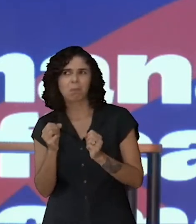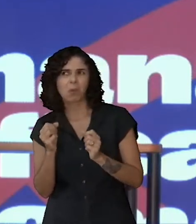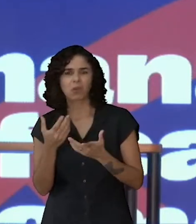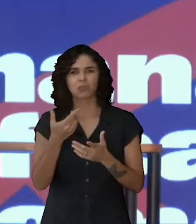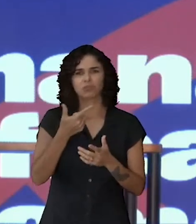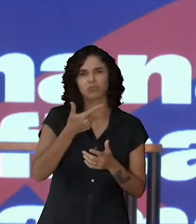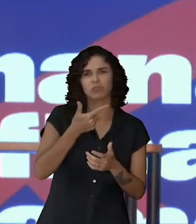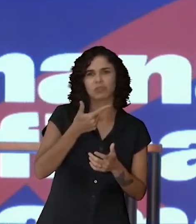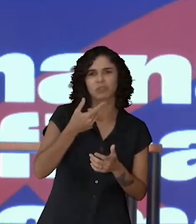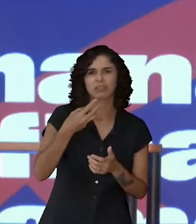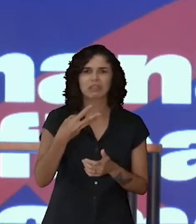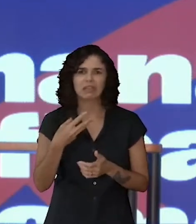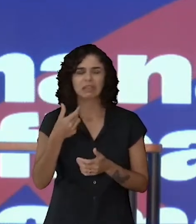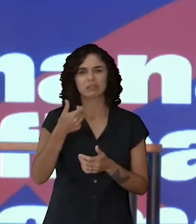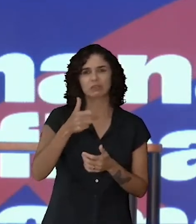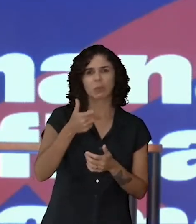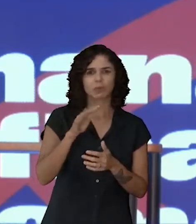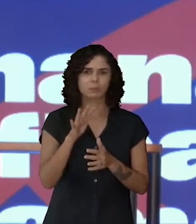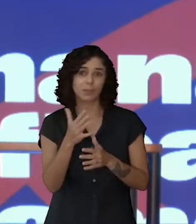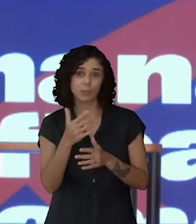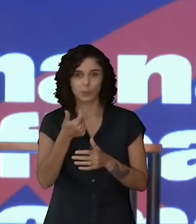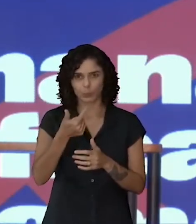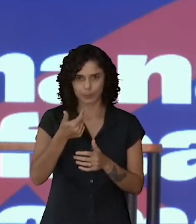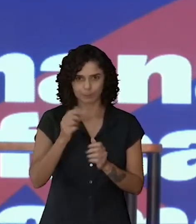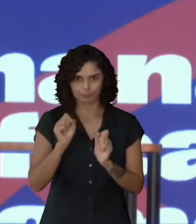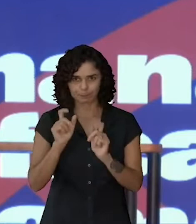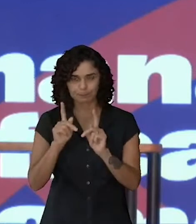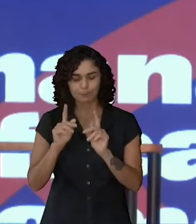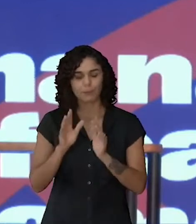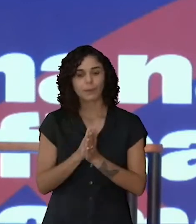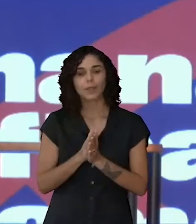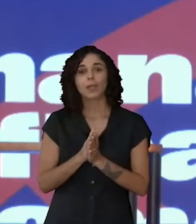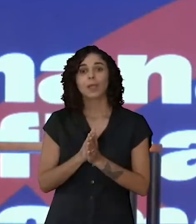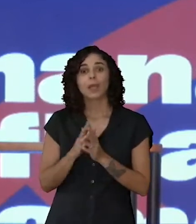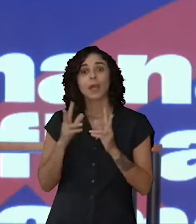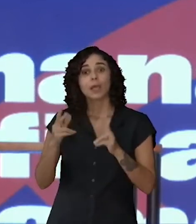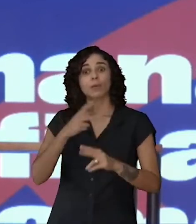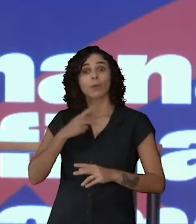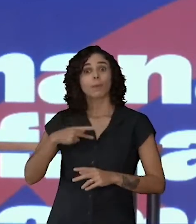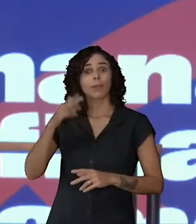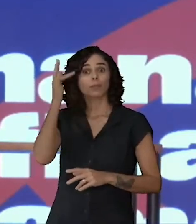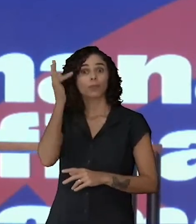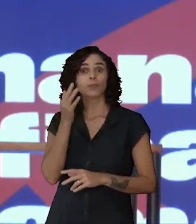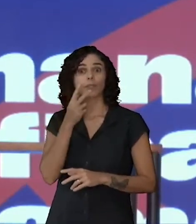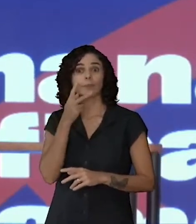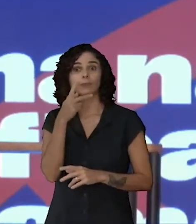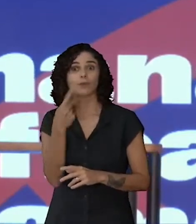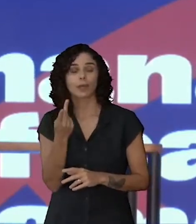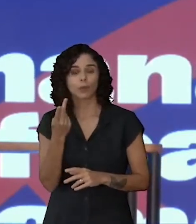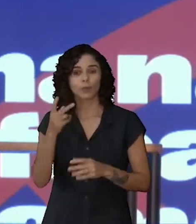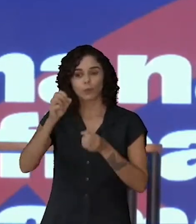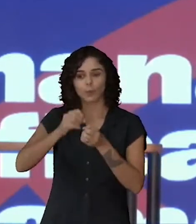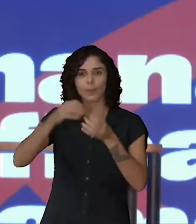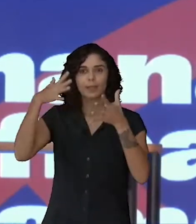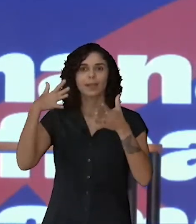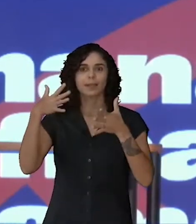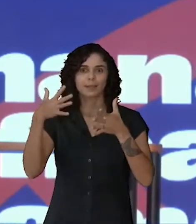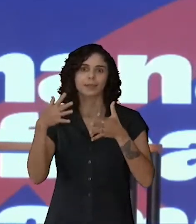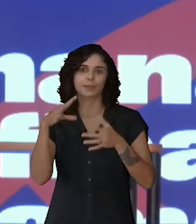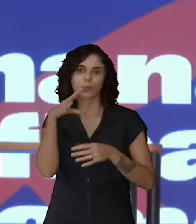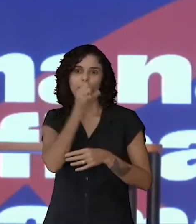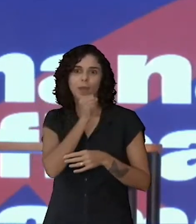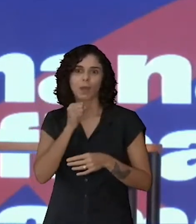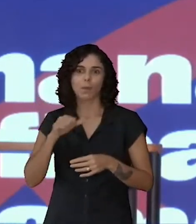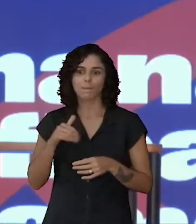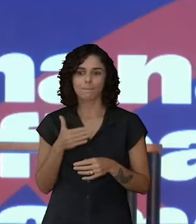como o pastor Felipe mencionou, lá no caso da multiplicação dos pães e os peixes, nessa época eles